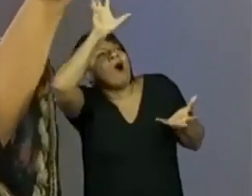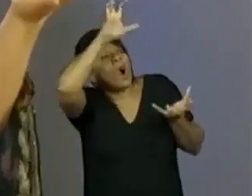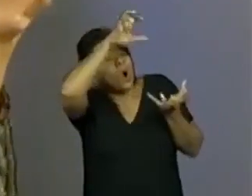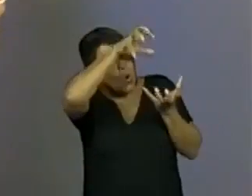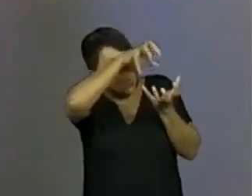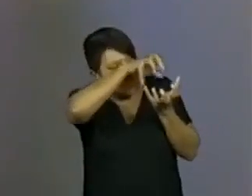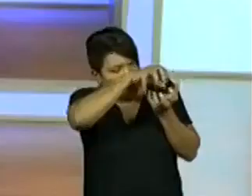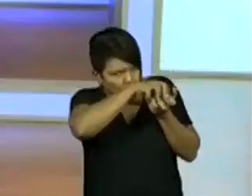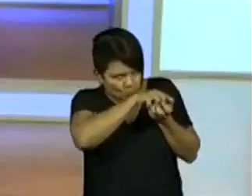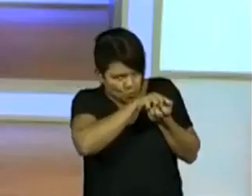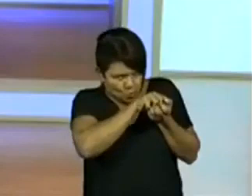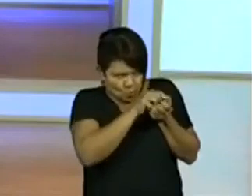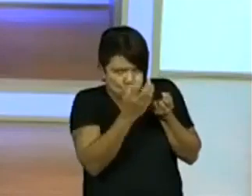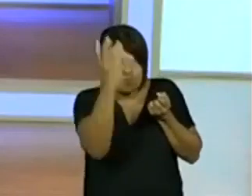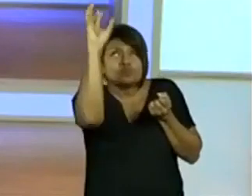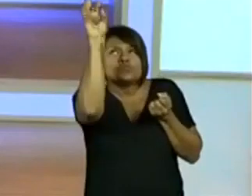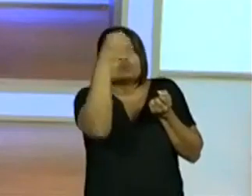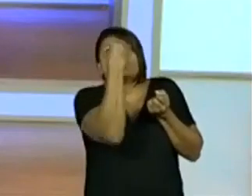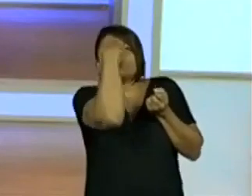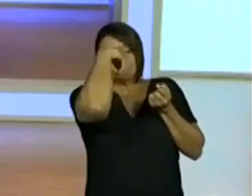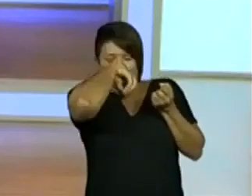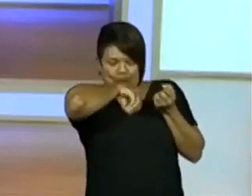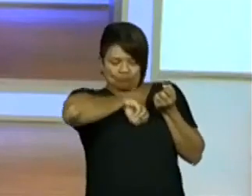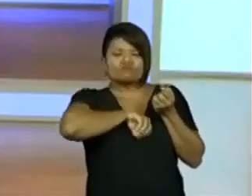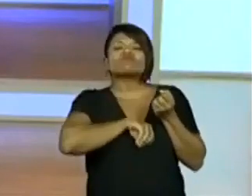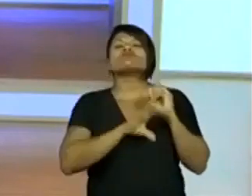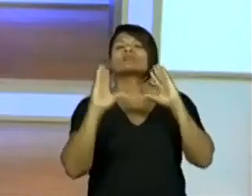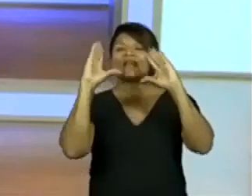fechada, engolia a noite.